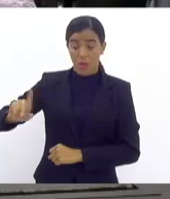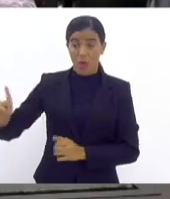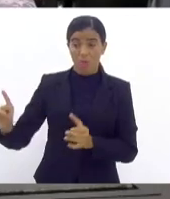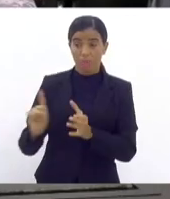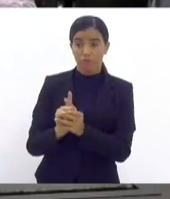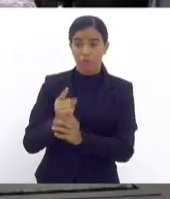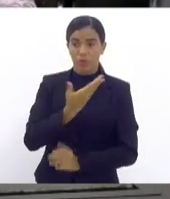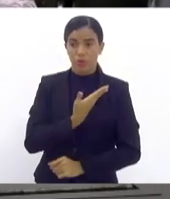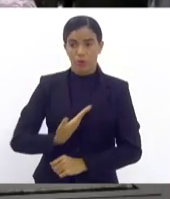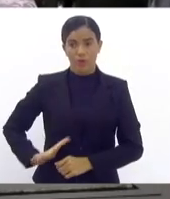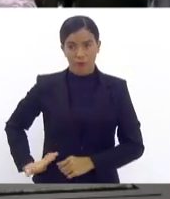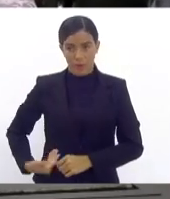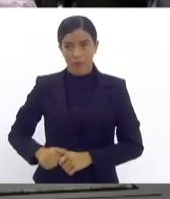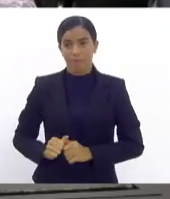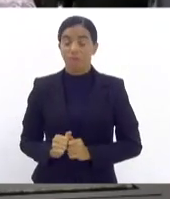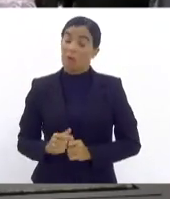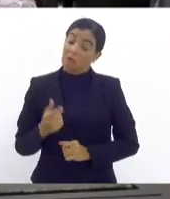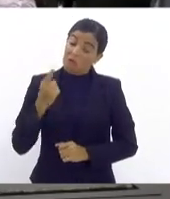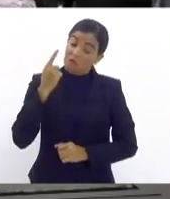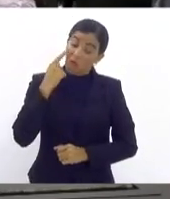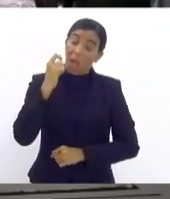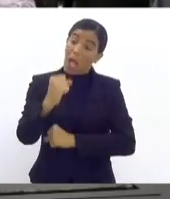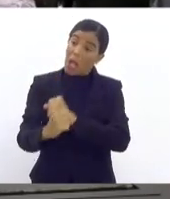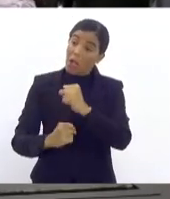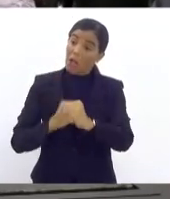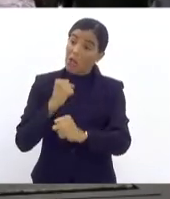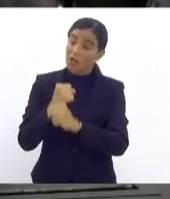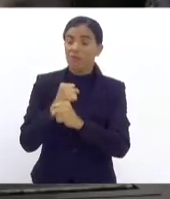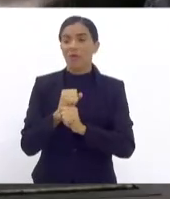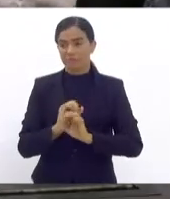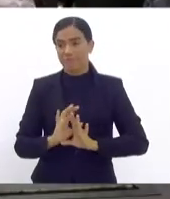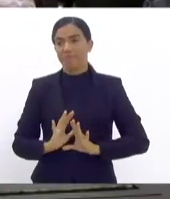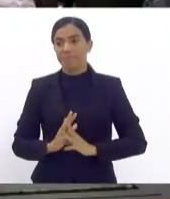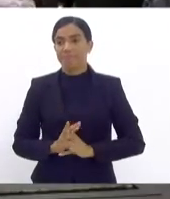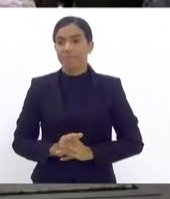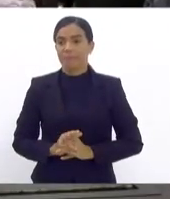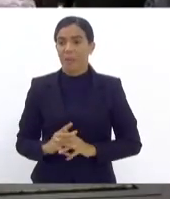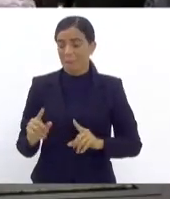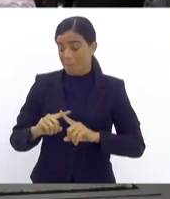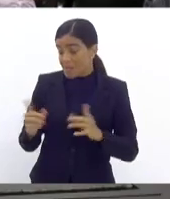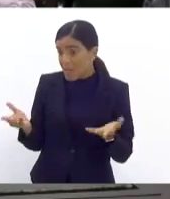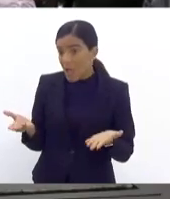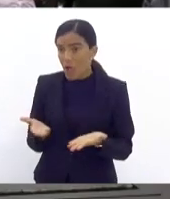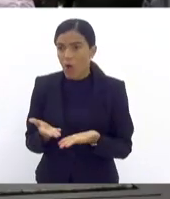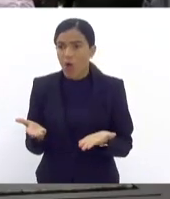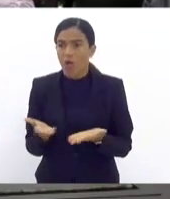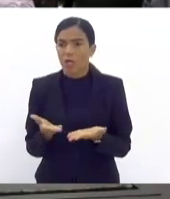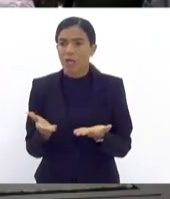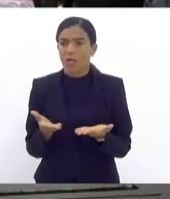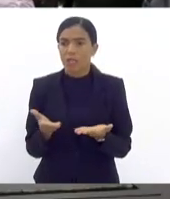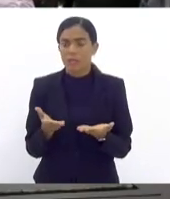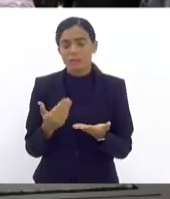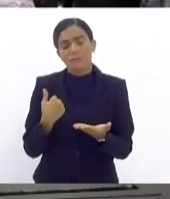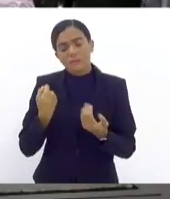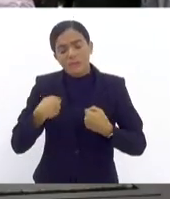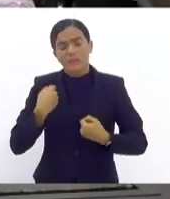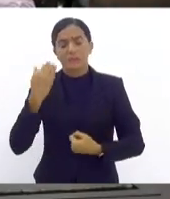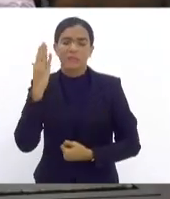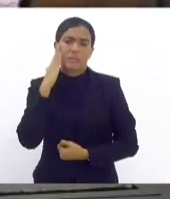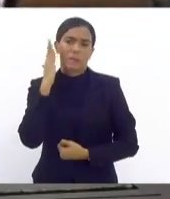uma coisa que a gente possa botar para o ano que vem sem ser autorizativo, eu vou dizer, não, mas nesse caso não se aplica. Então tem que saber exatamente